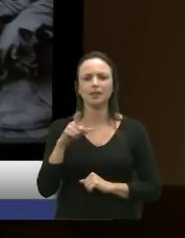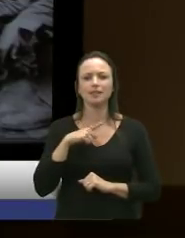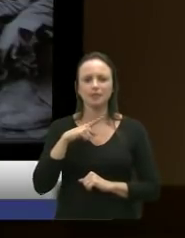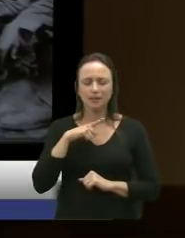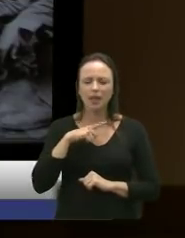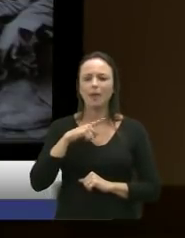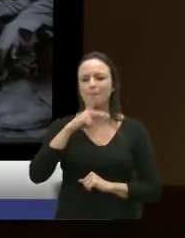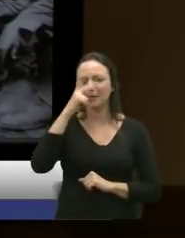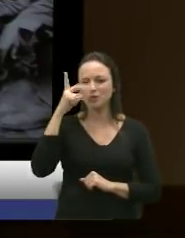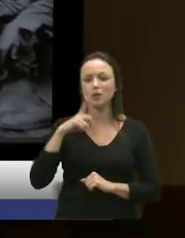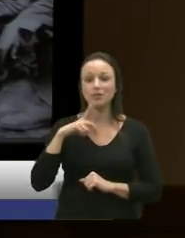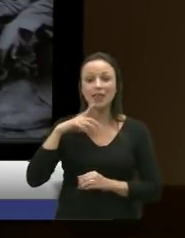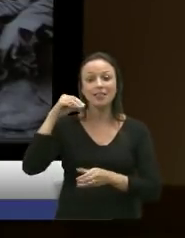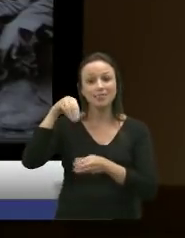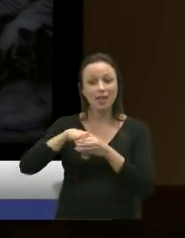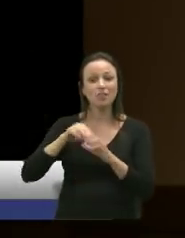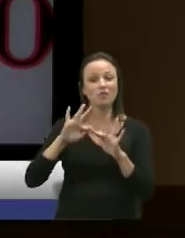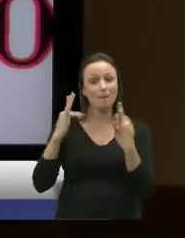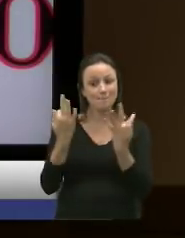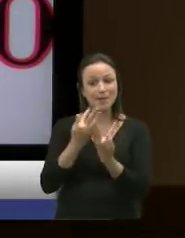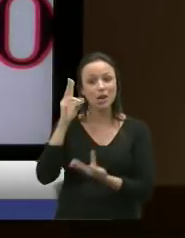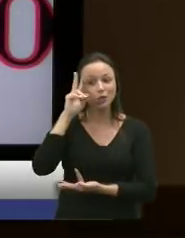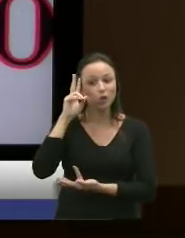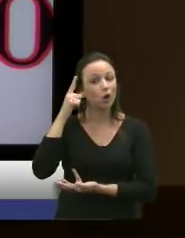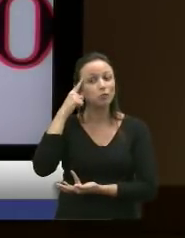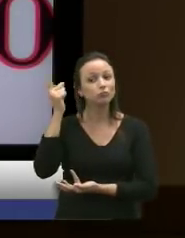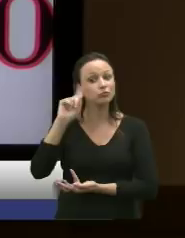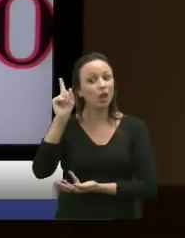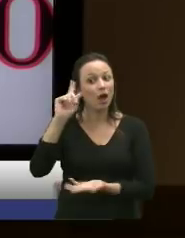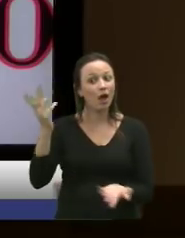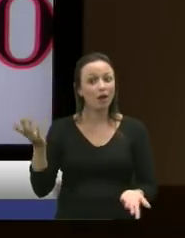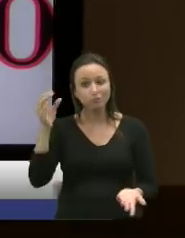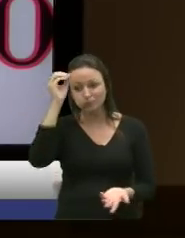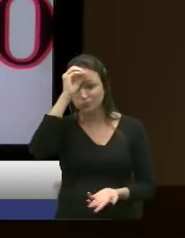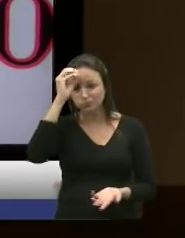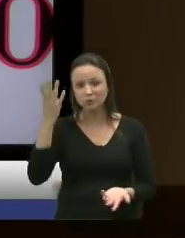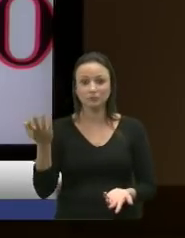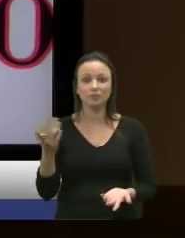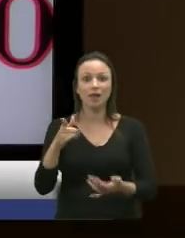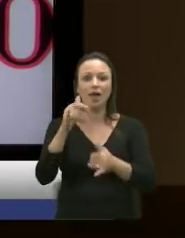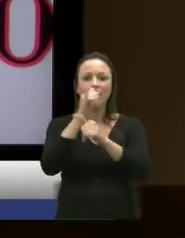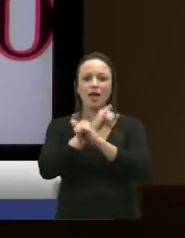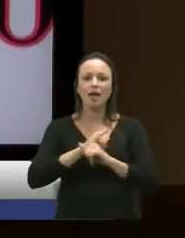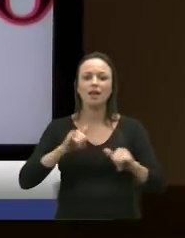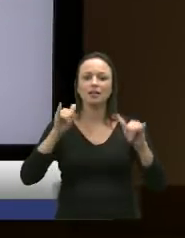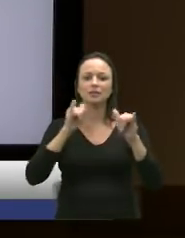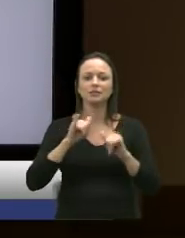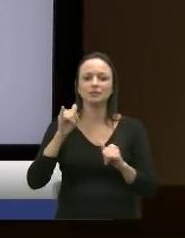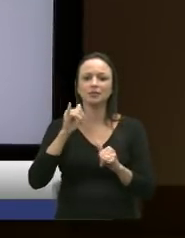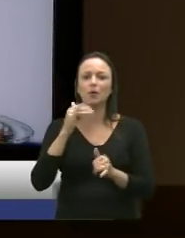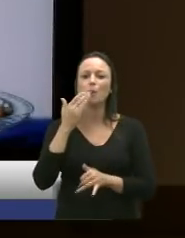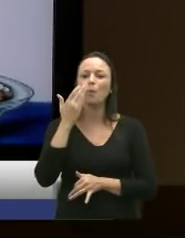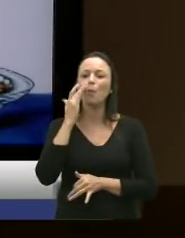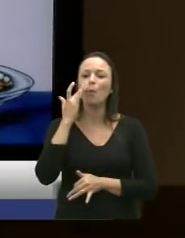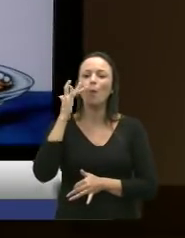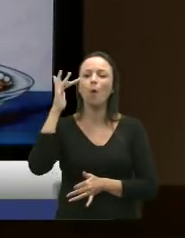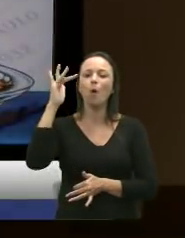na família e nem sabe. Principalmente nessa campanha. A campanha do ouro para o bem de São